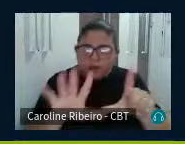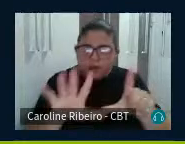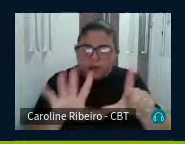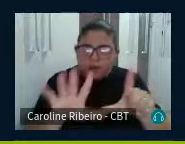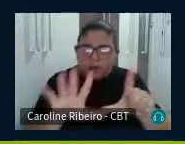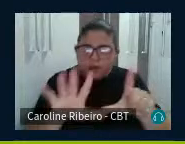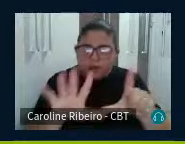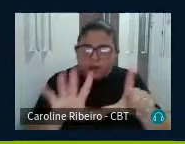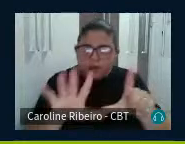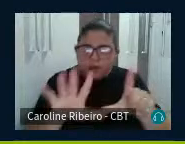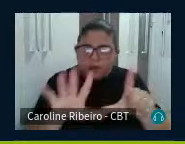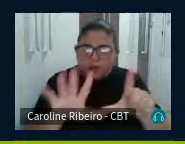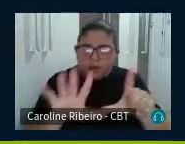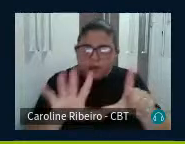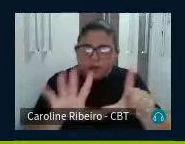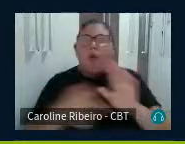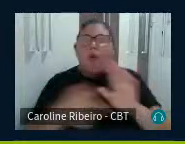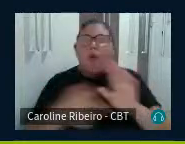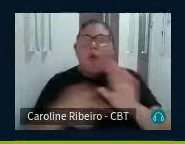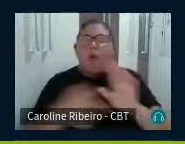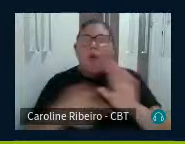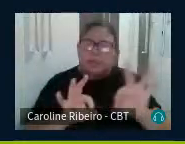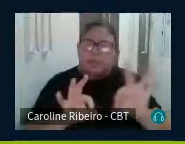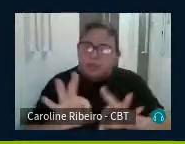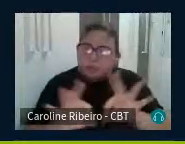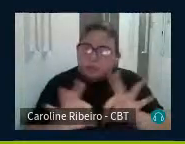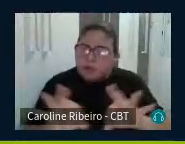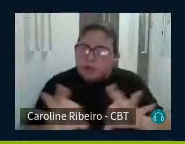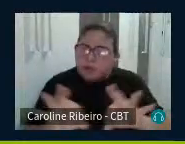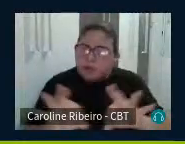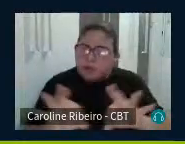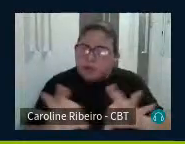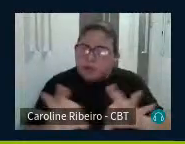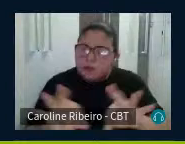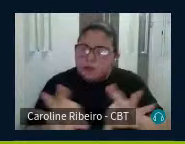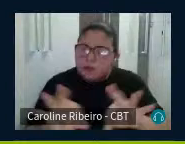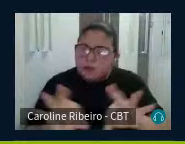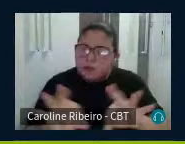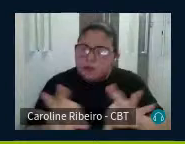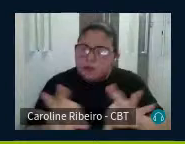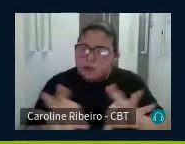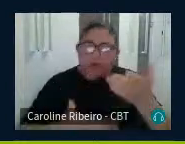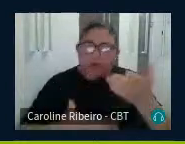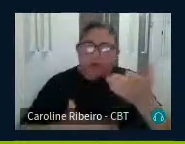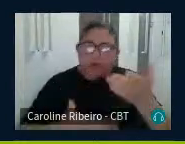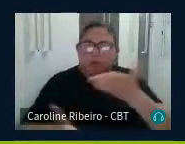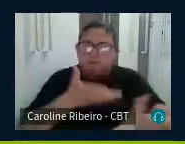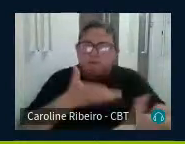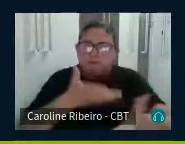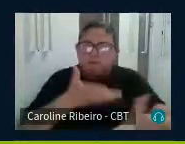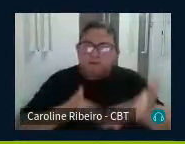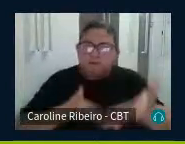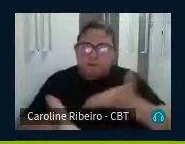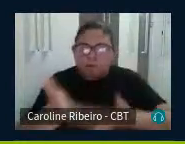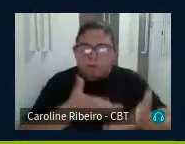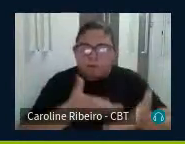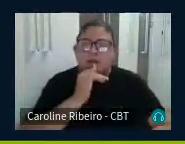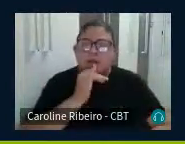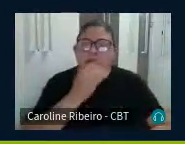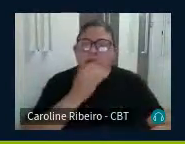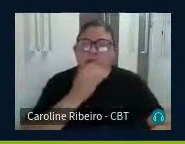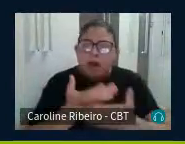antes, seja planejado junto, né, com o intérprete e vice-versa. Por exemplo, uma aula de